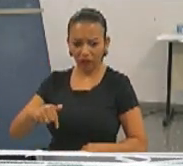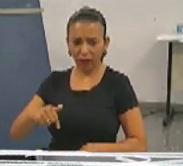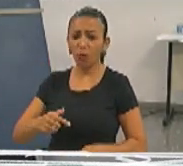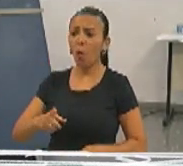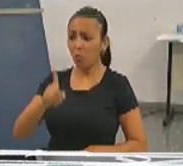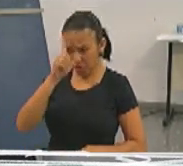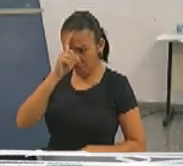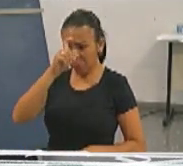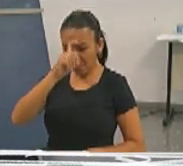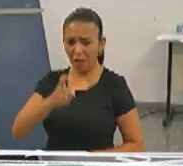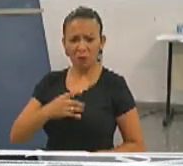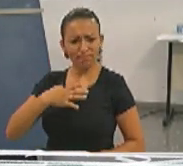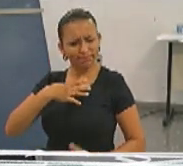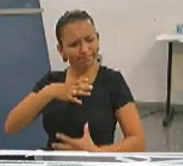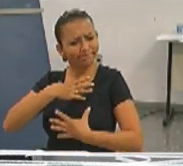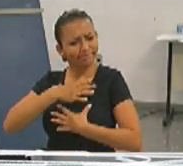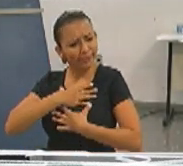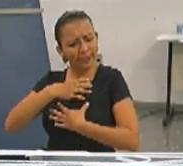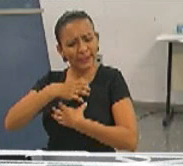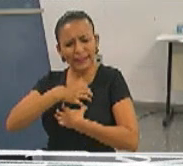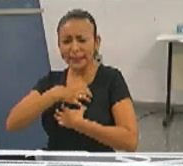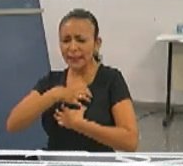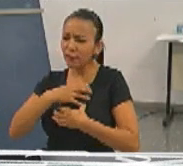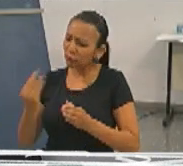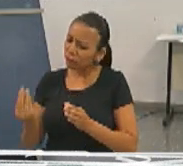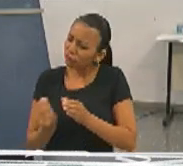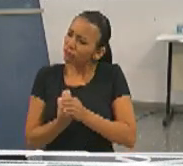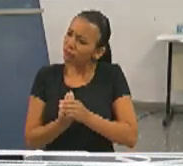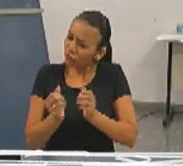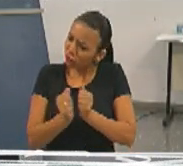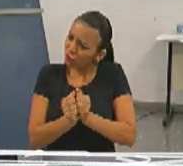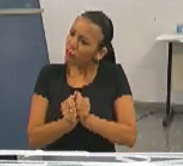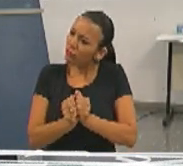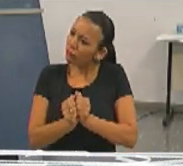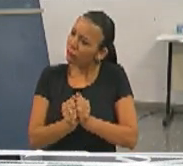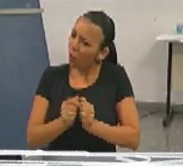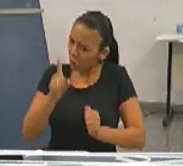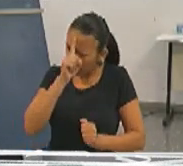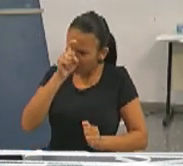hospital universitário, me sinto inserido em algum processo do